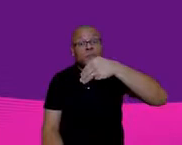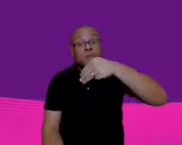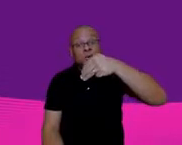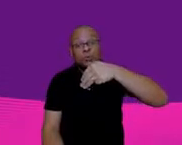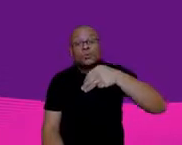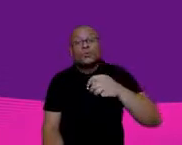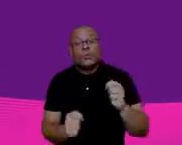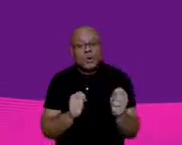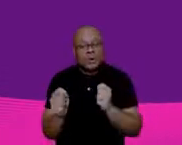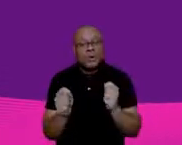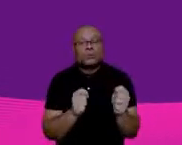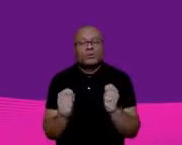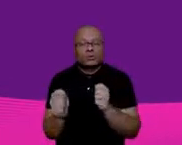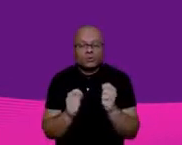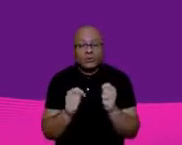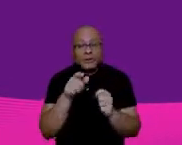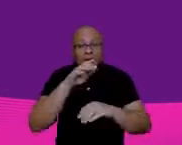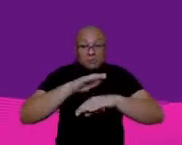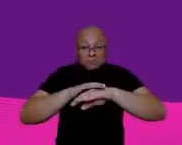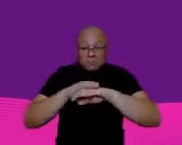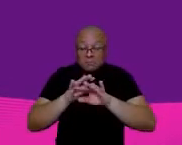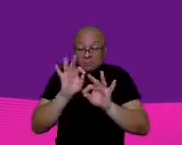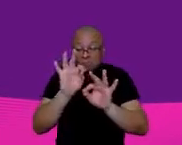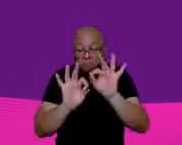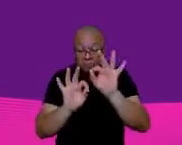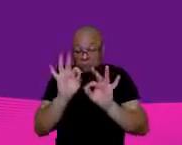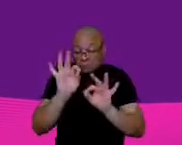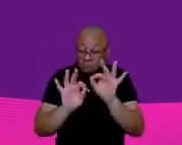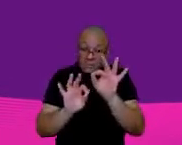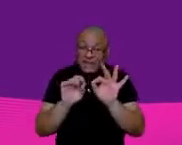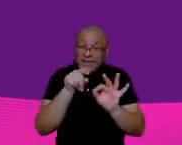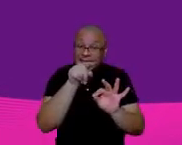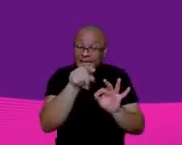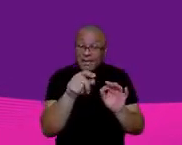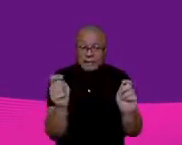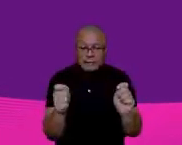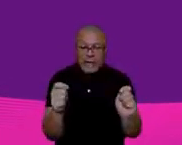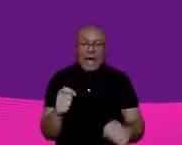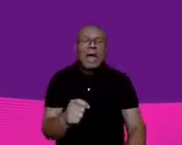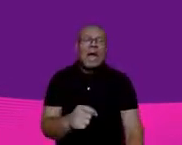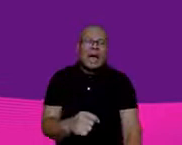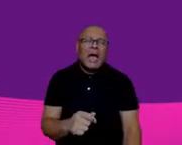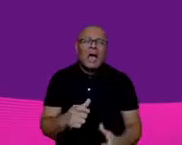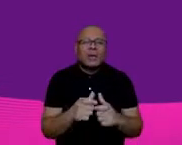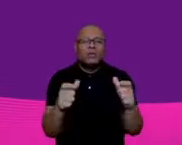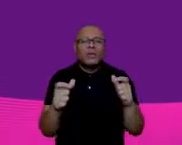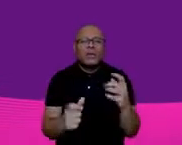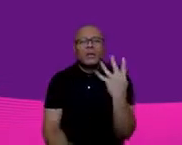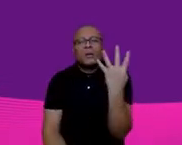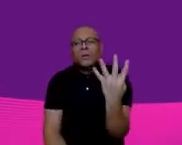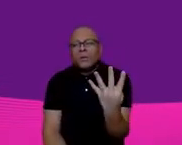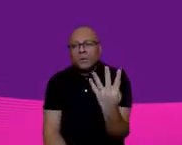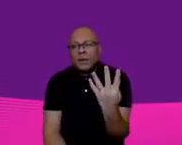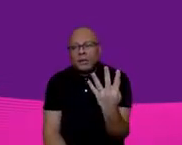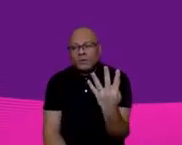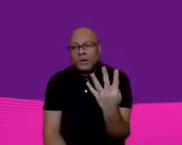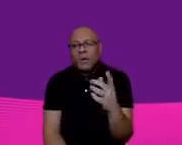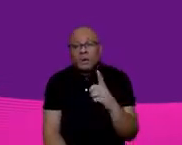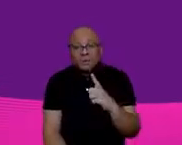Faço os ajustes. E eu sei que é um tamanho 4. Agora, se eu tiver um tamanho